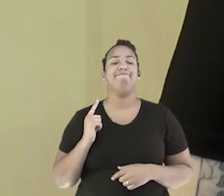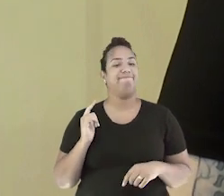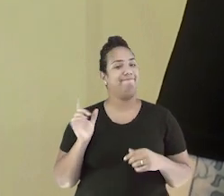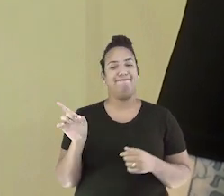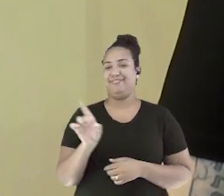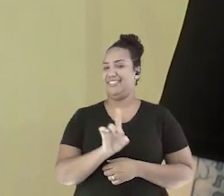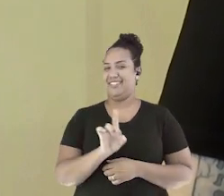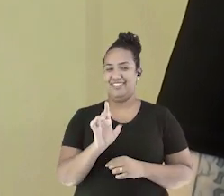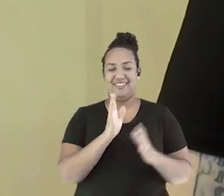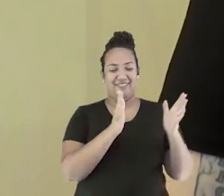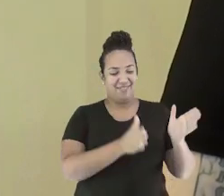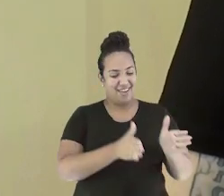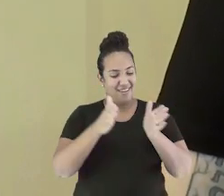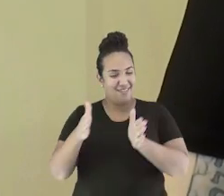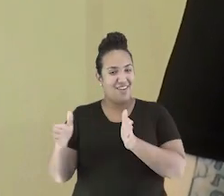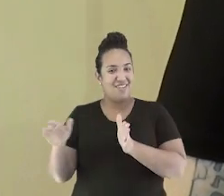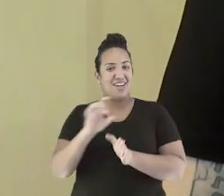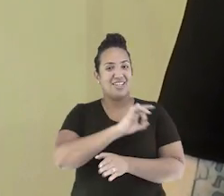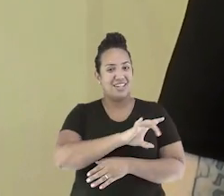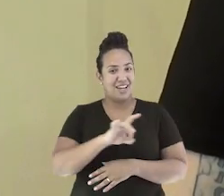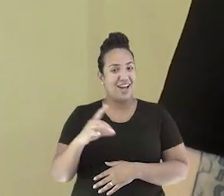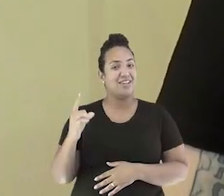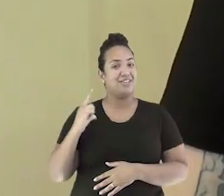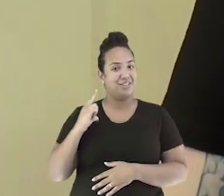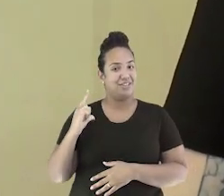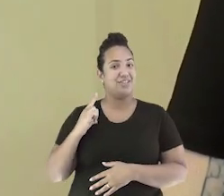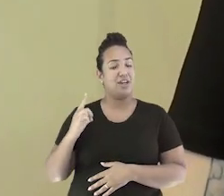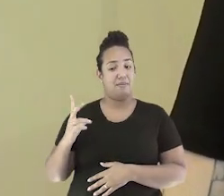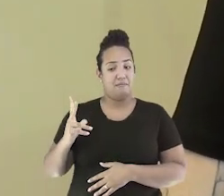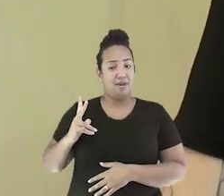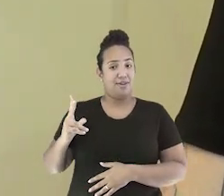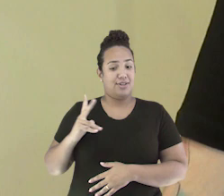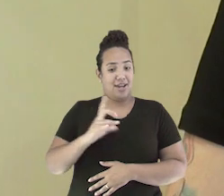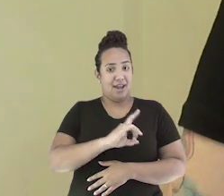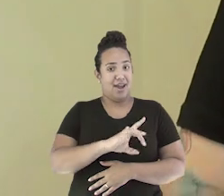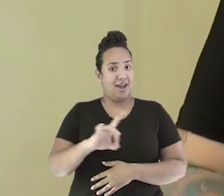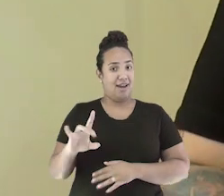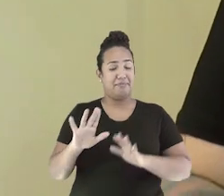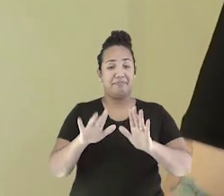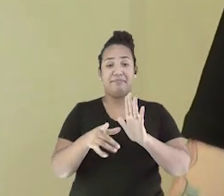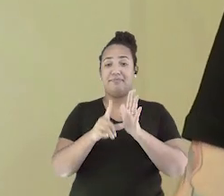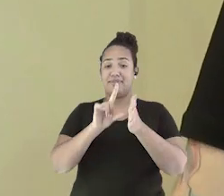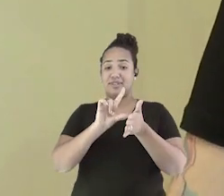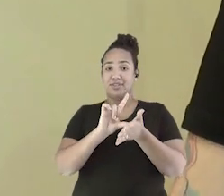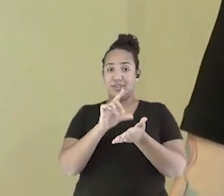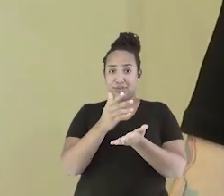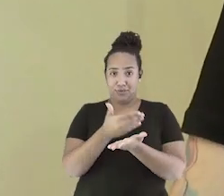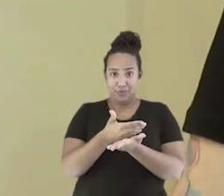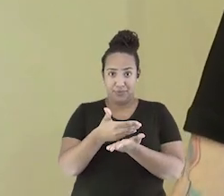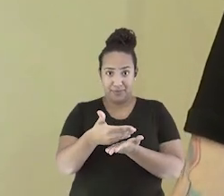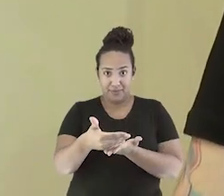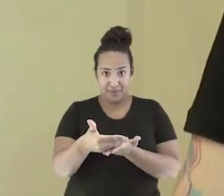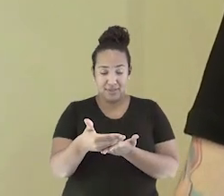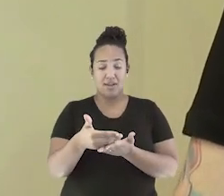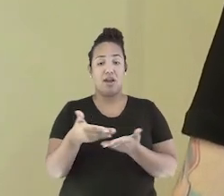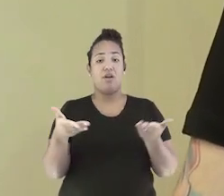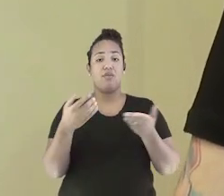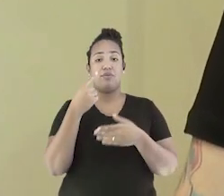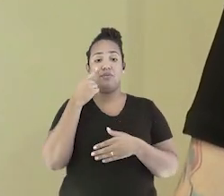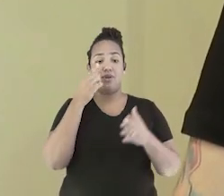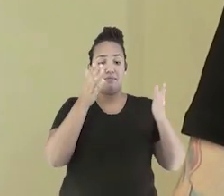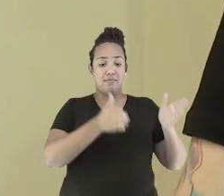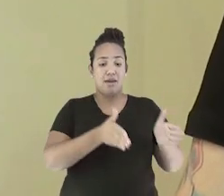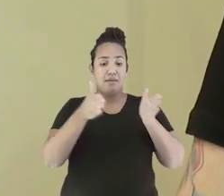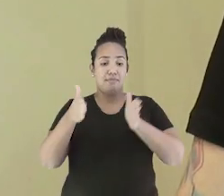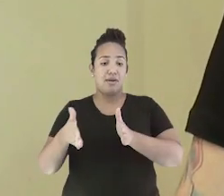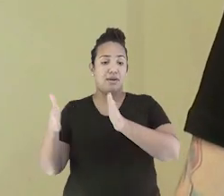sua particularidade e uma forma diferente de fazer e apreciar a arte. Antes de continuar, vamos ver como estão divididos os